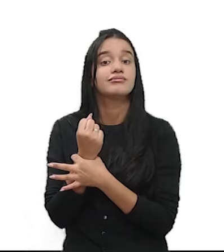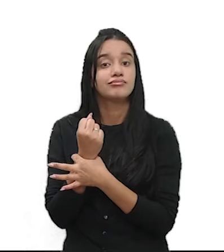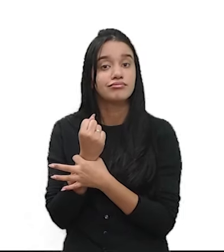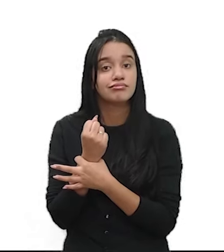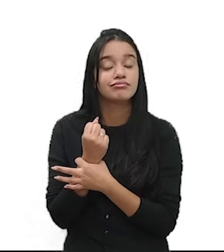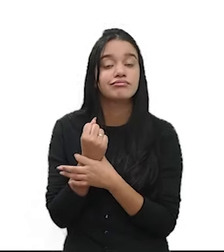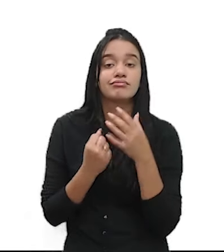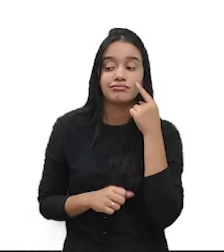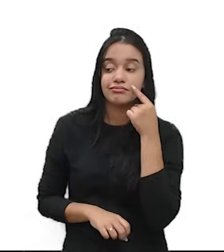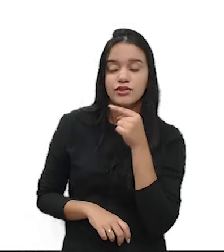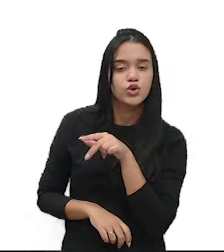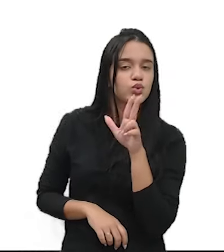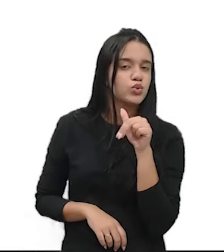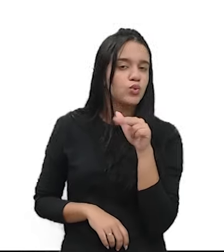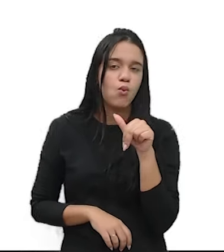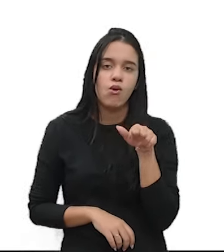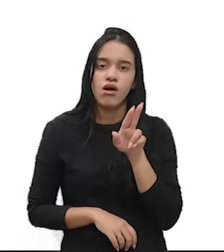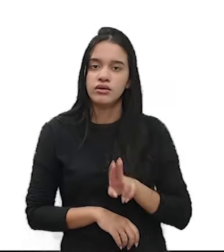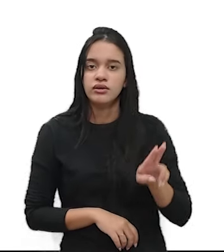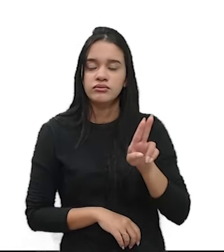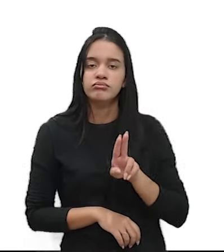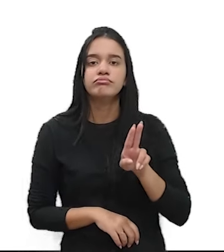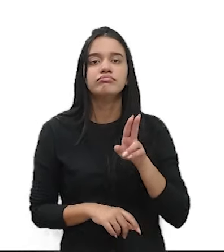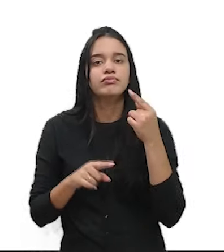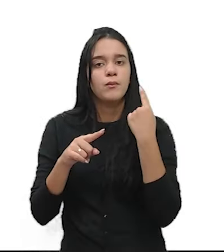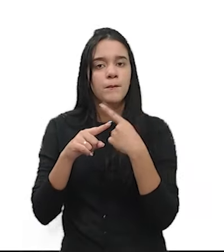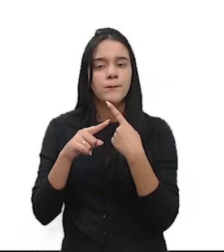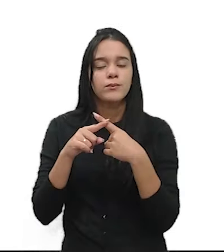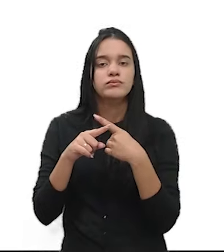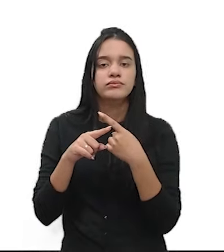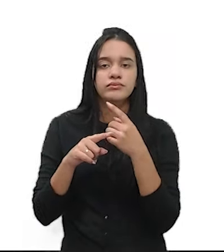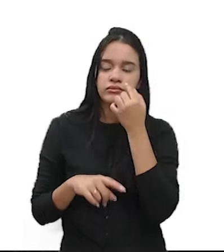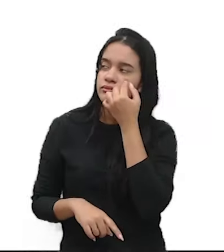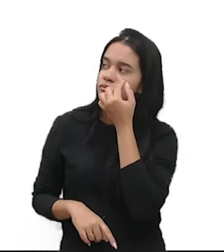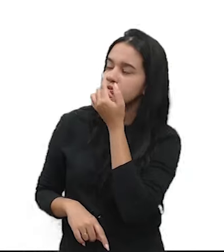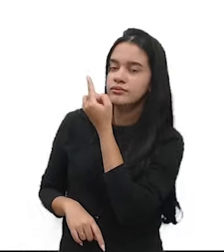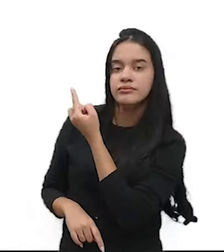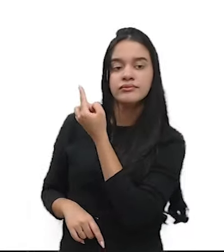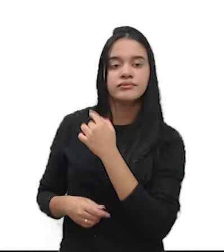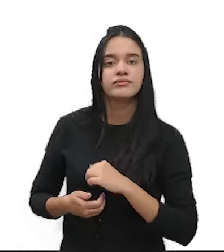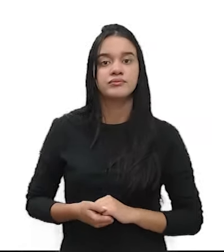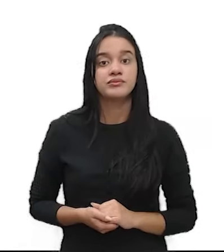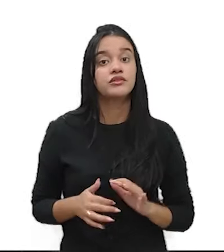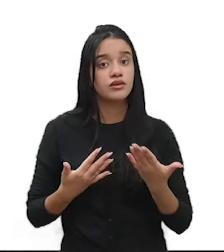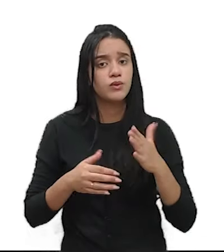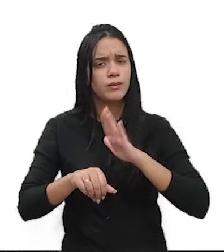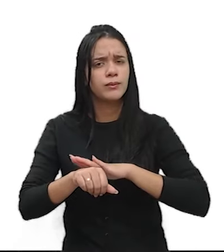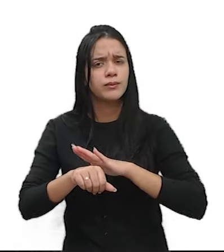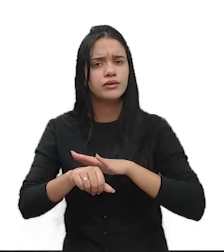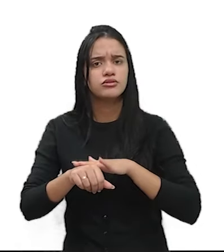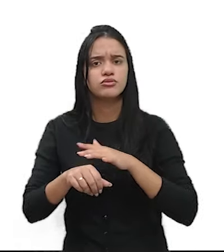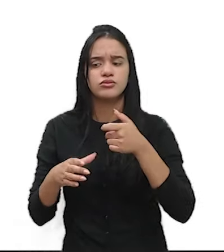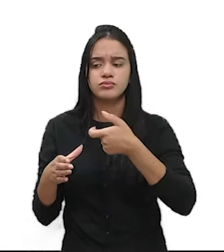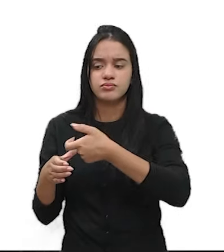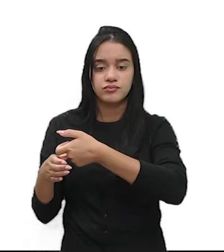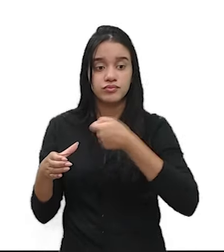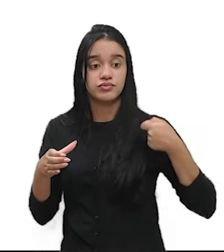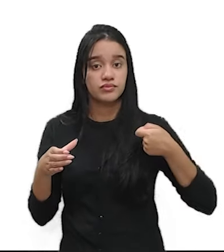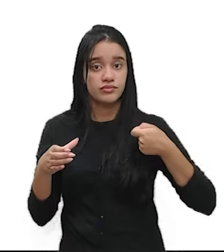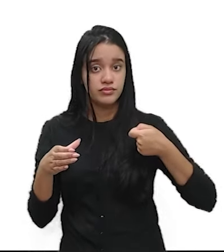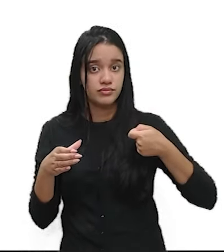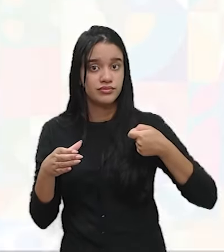extintor nunca foi utilizado por quê Porque ele está preso ao lacre Então a partir do momento que eu puxo o pino eu vou